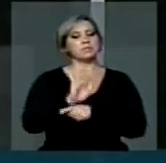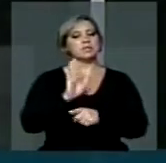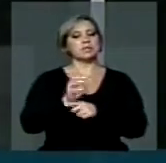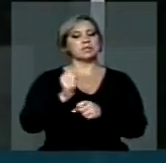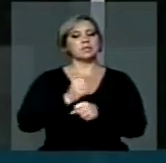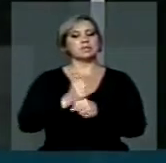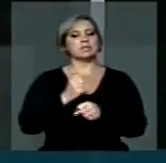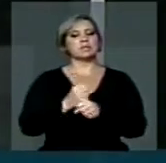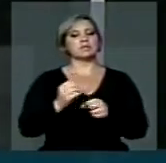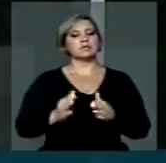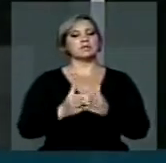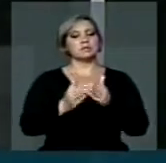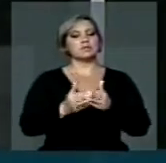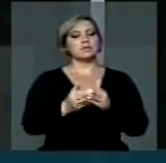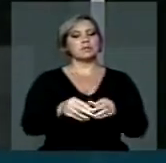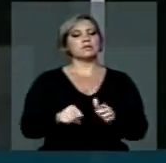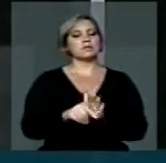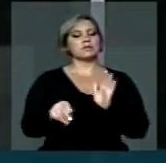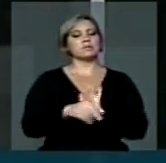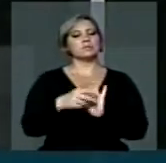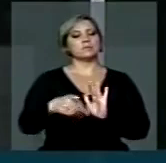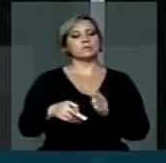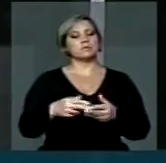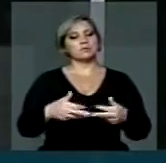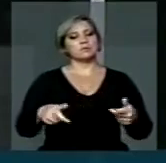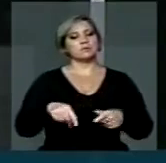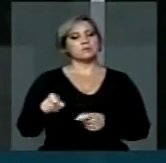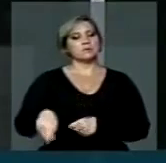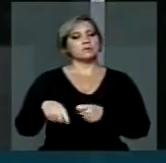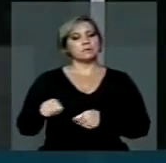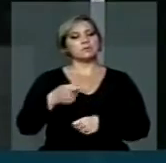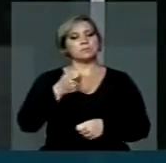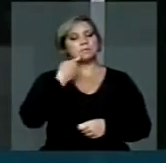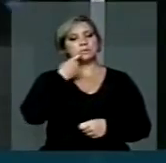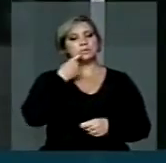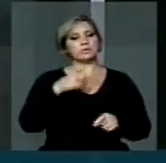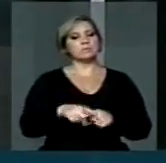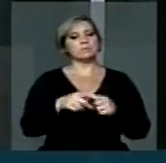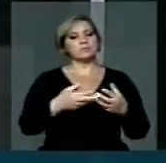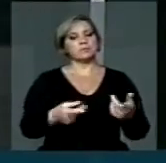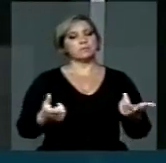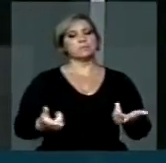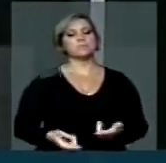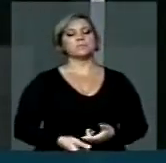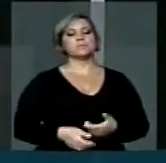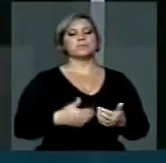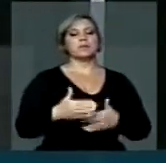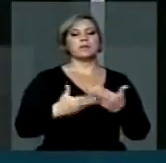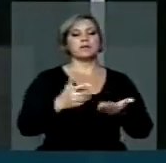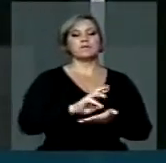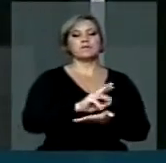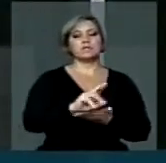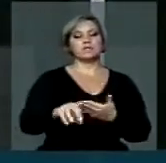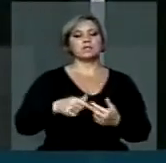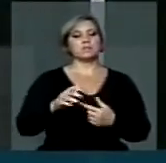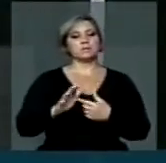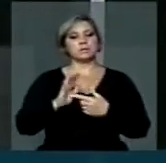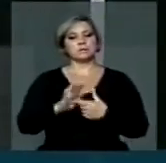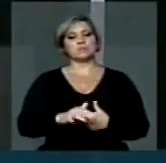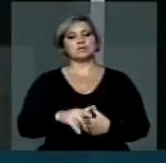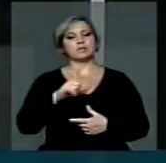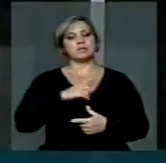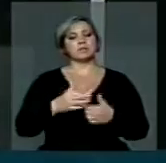e apetrechos de pesca a fundo perdido. Enfim, senhor presidente, são muitos os exemplos que